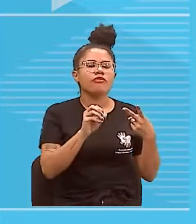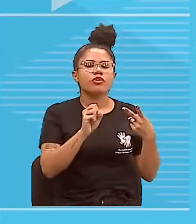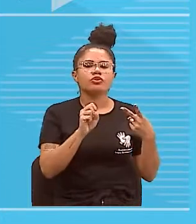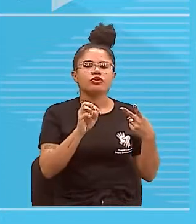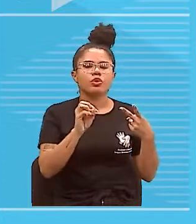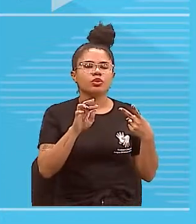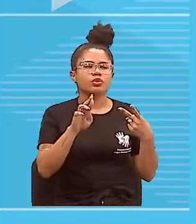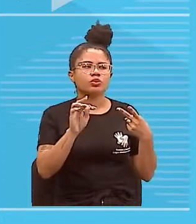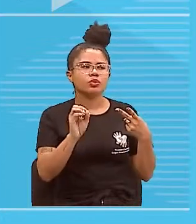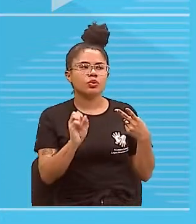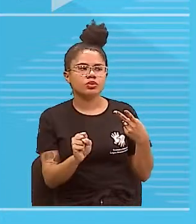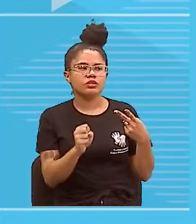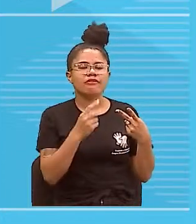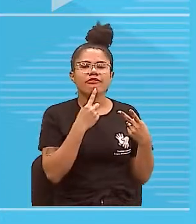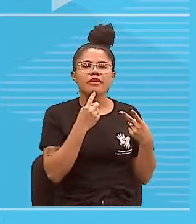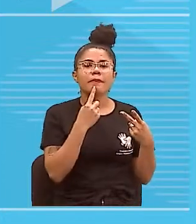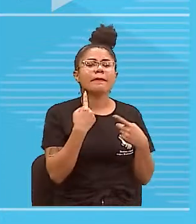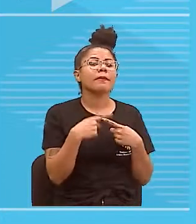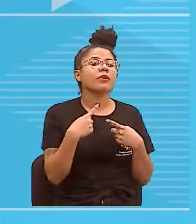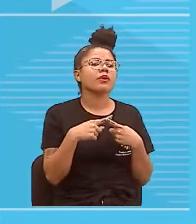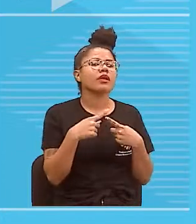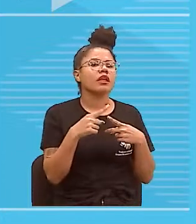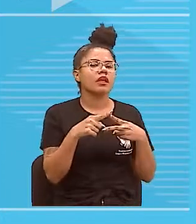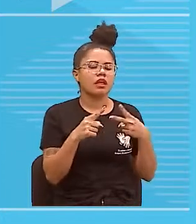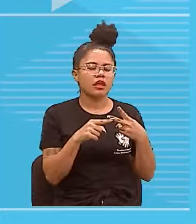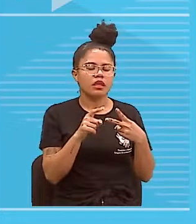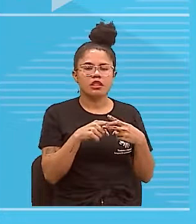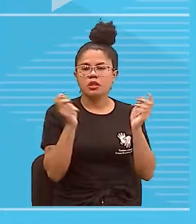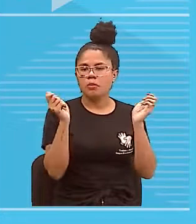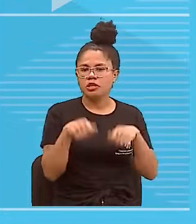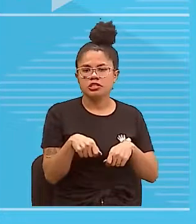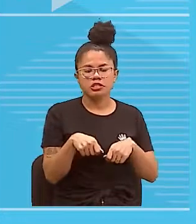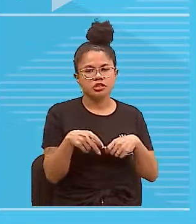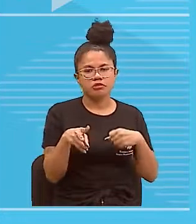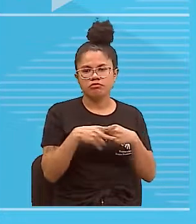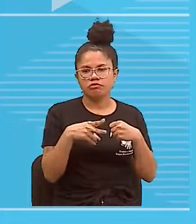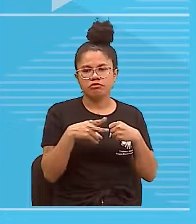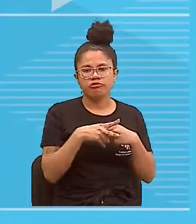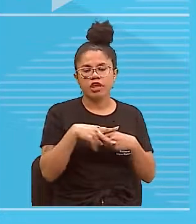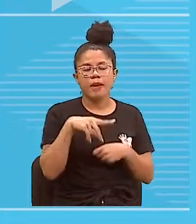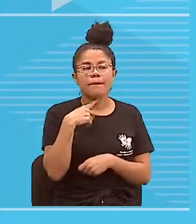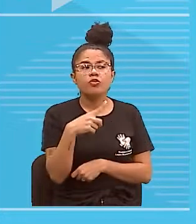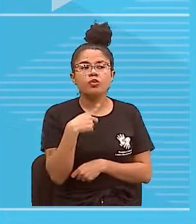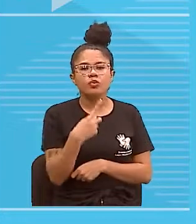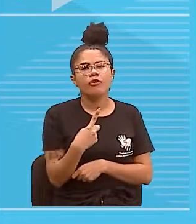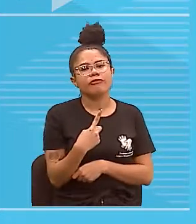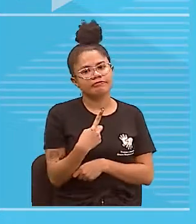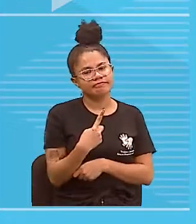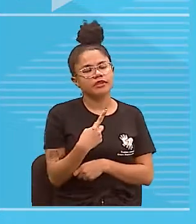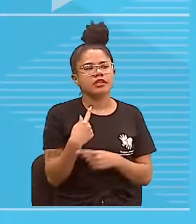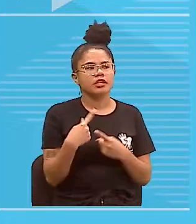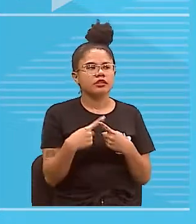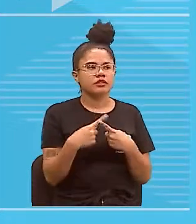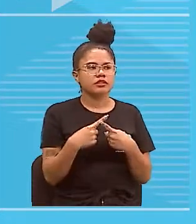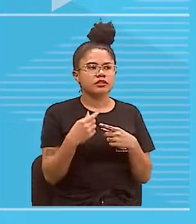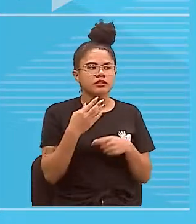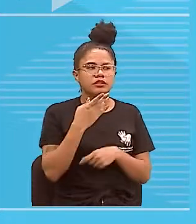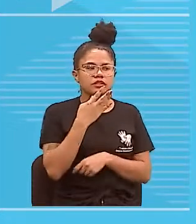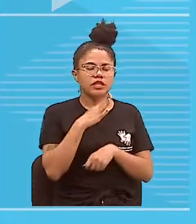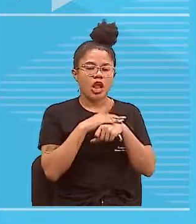vermelho porque porque não derivam do subjuntivo o que tá de preto